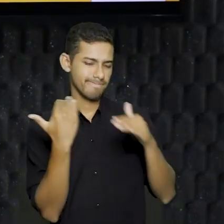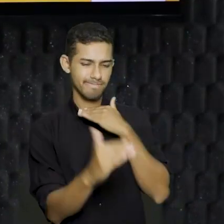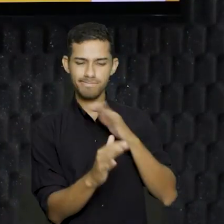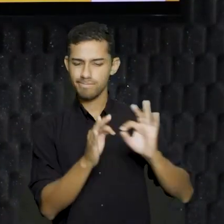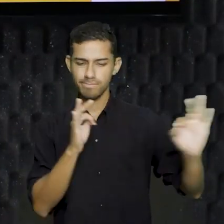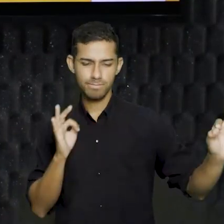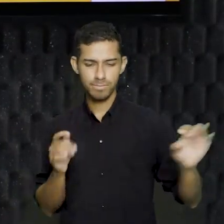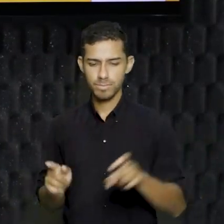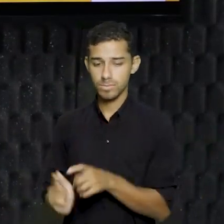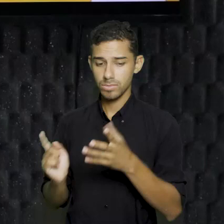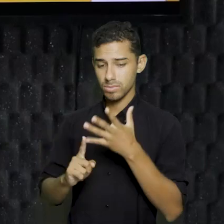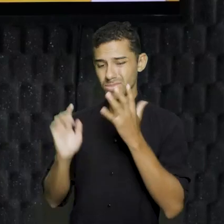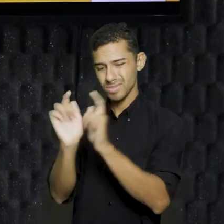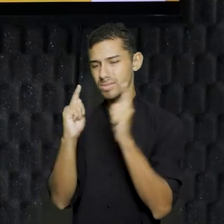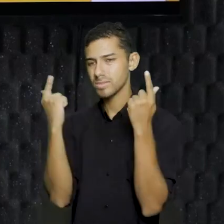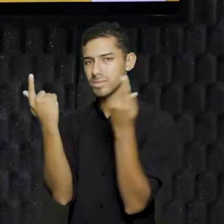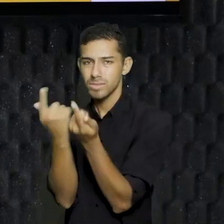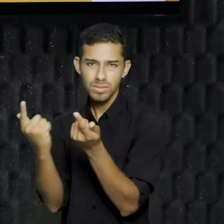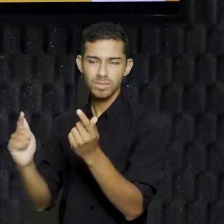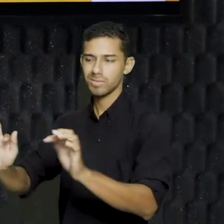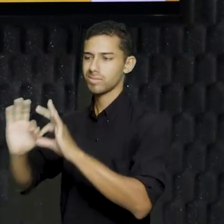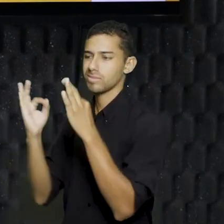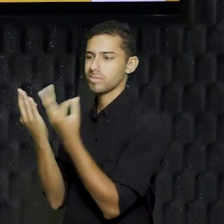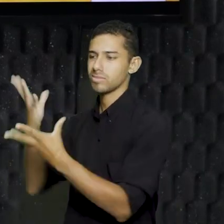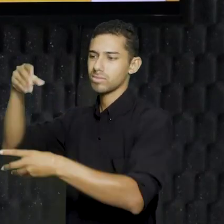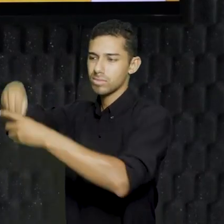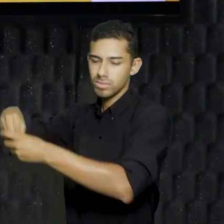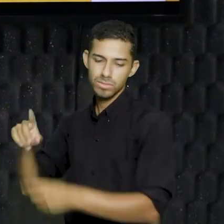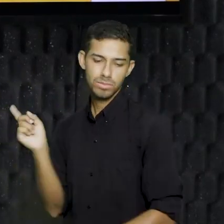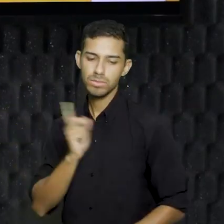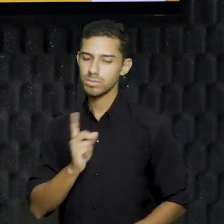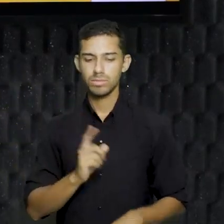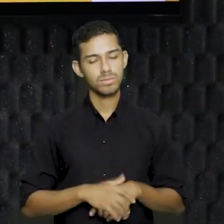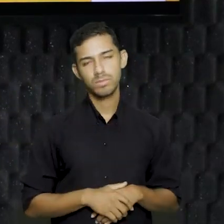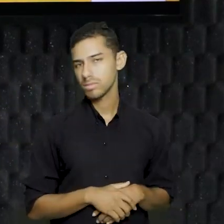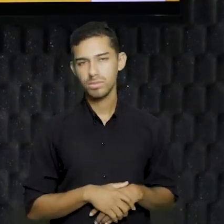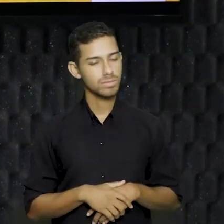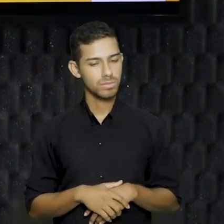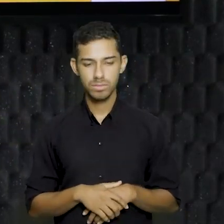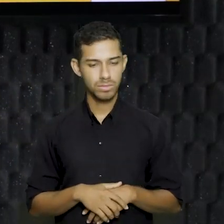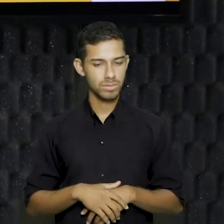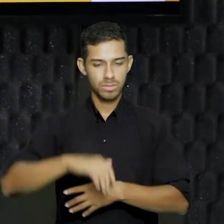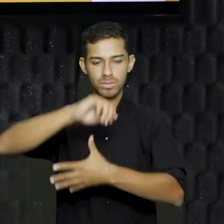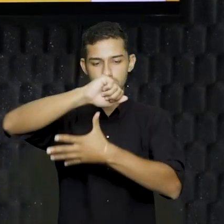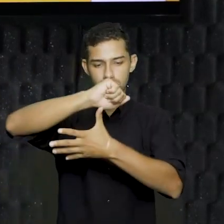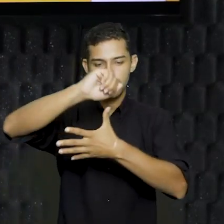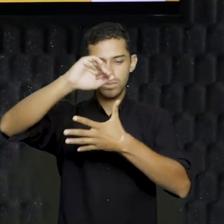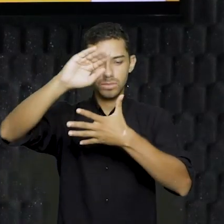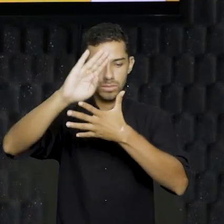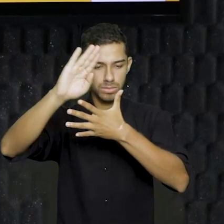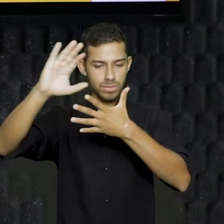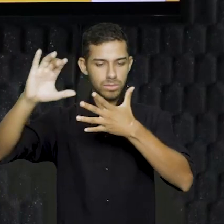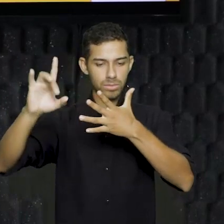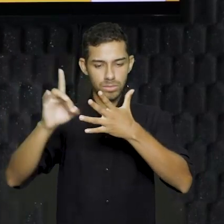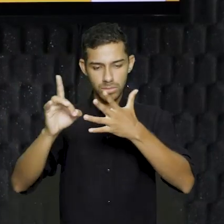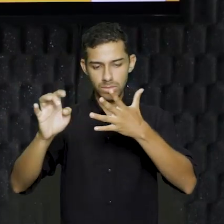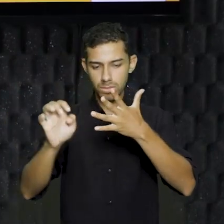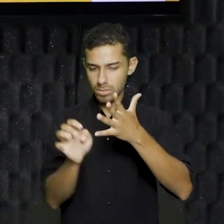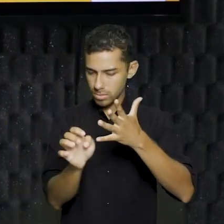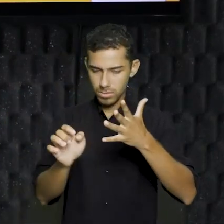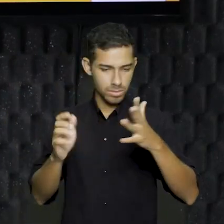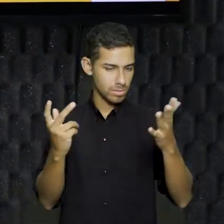distante deste processo. Grupo de parentesco também não seria isso que determinaria e que se tornaria